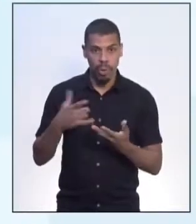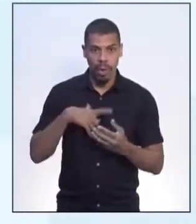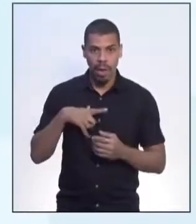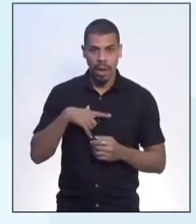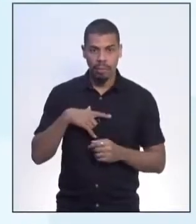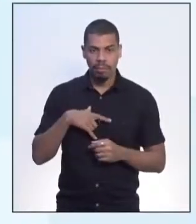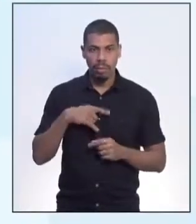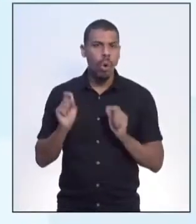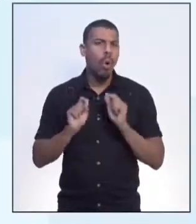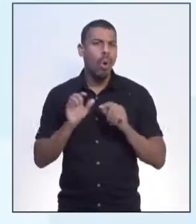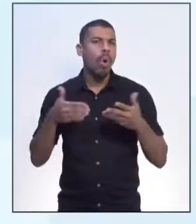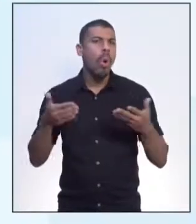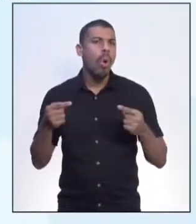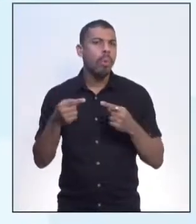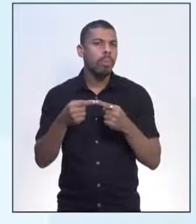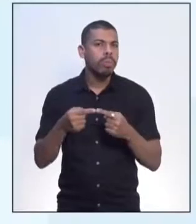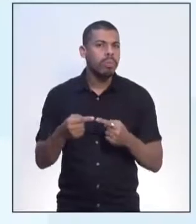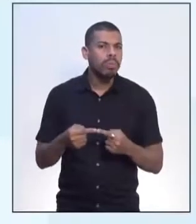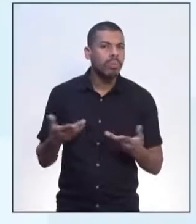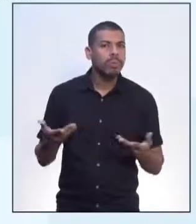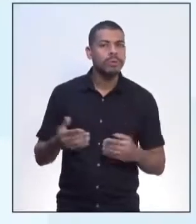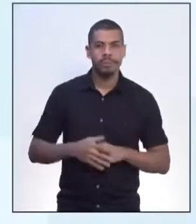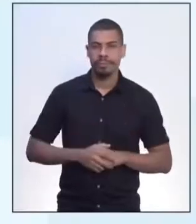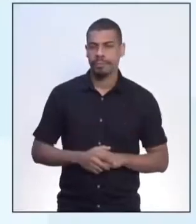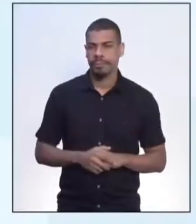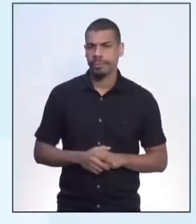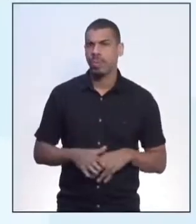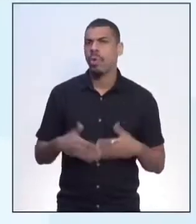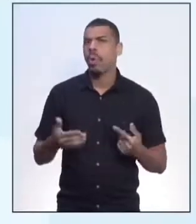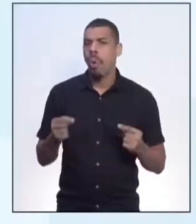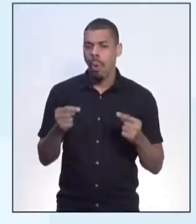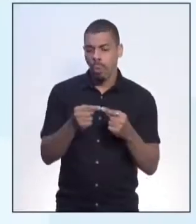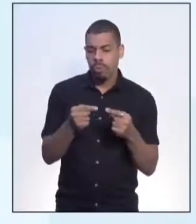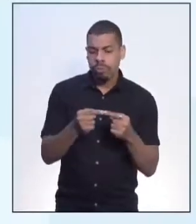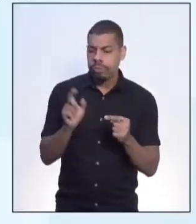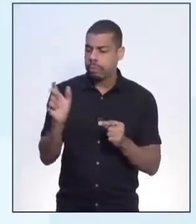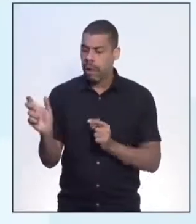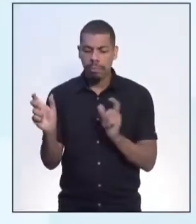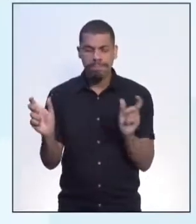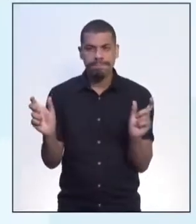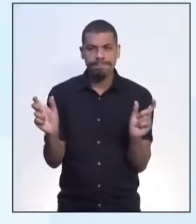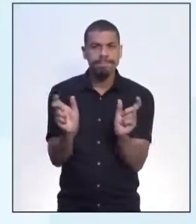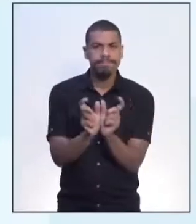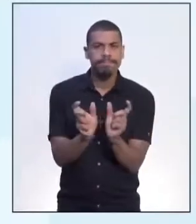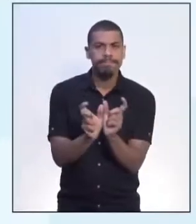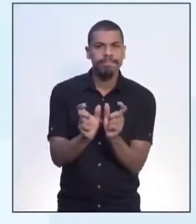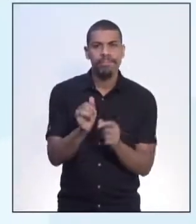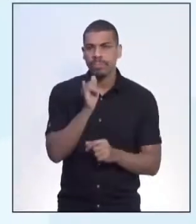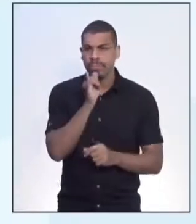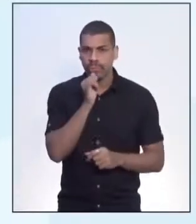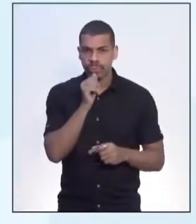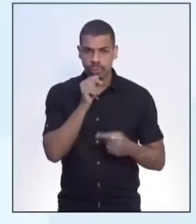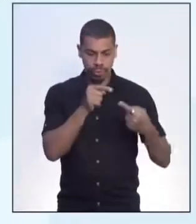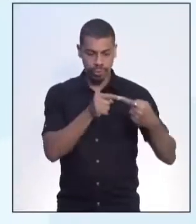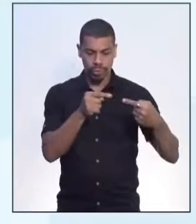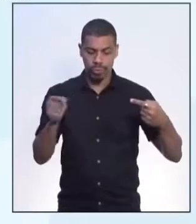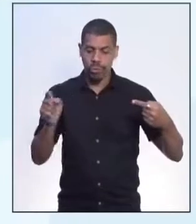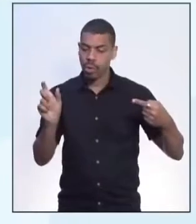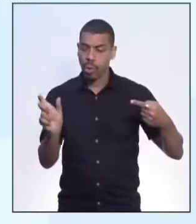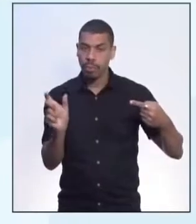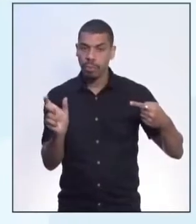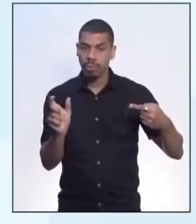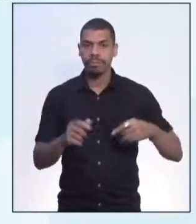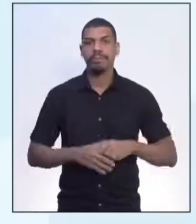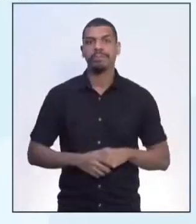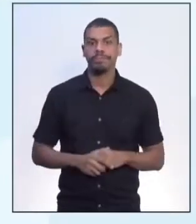aquela ação com I take a shower. Qual é o link word que eu vou usar ali? Eu quero unir a take a shower com I